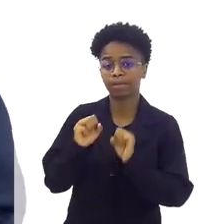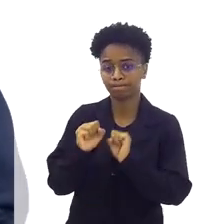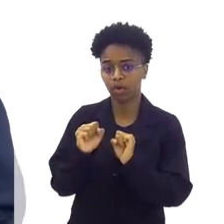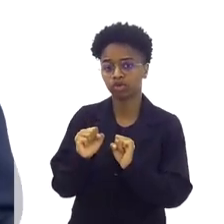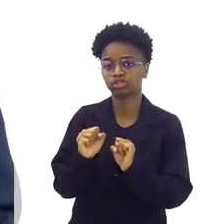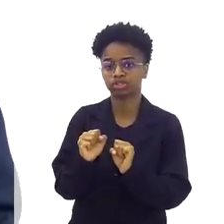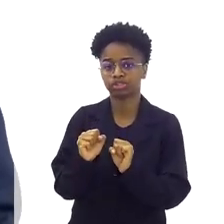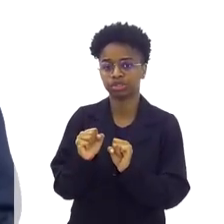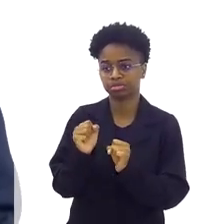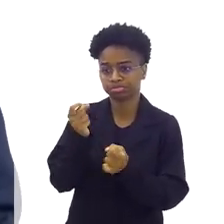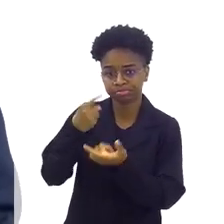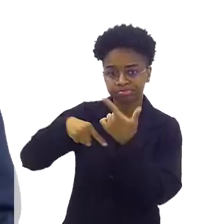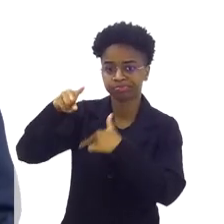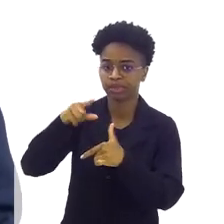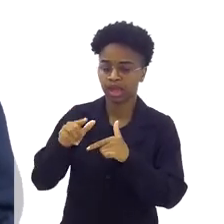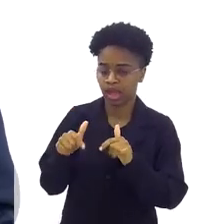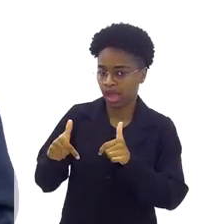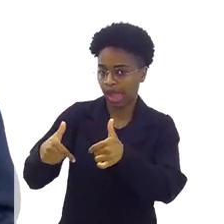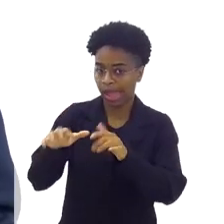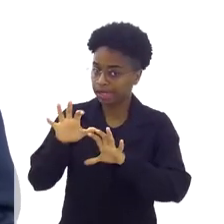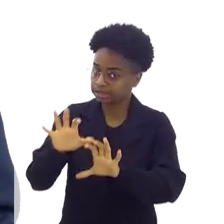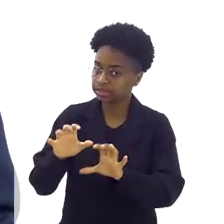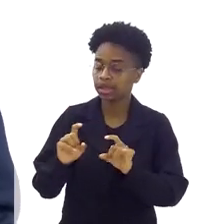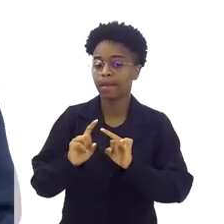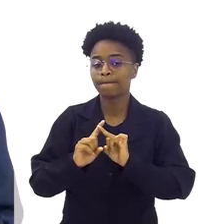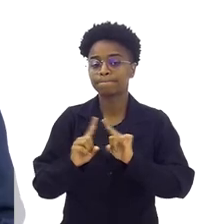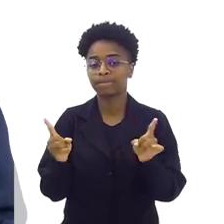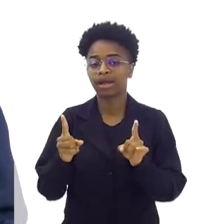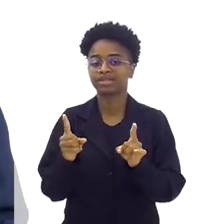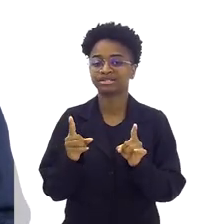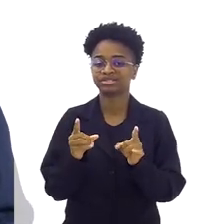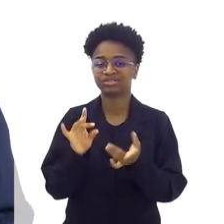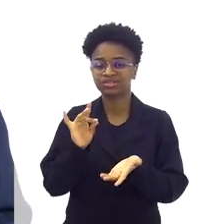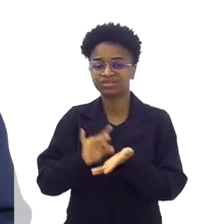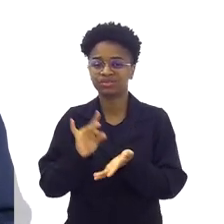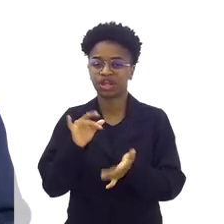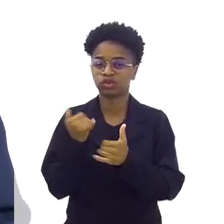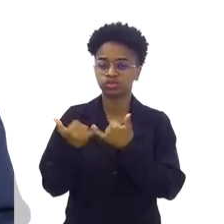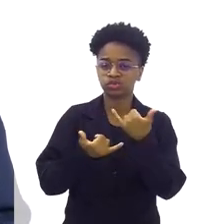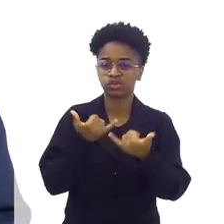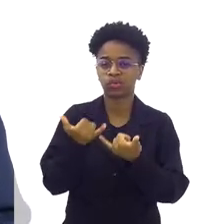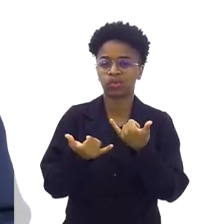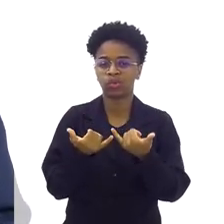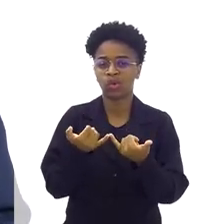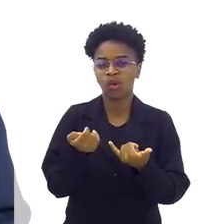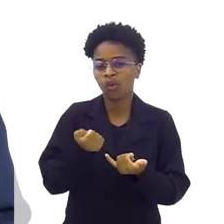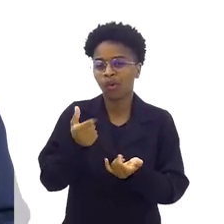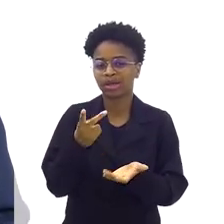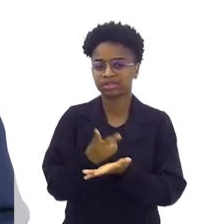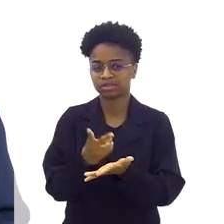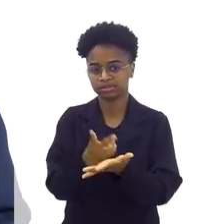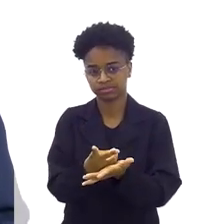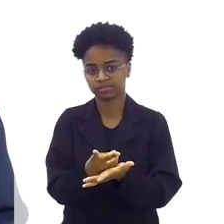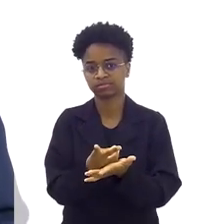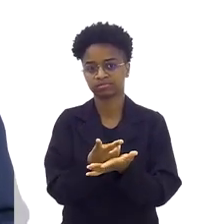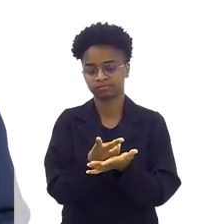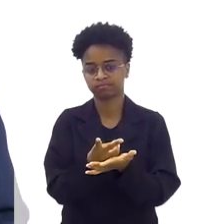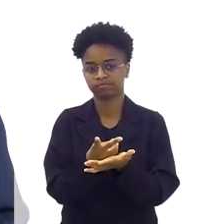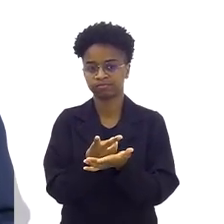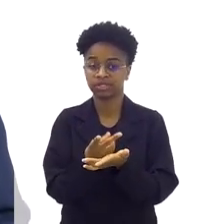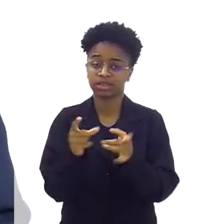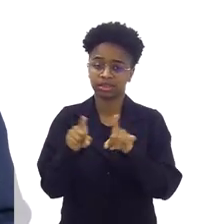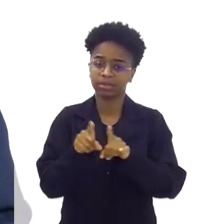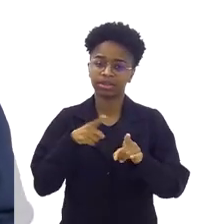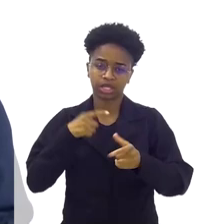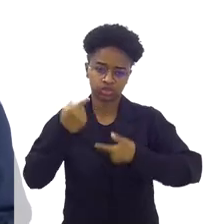também pode evoluir para esse tipo de coisa, porque, no final das contas, o jogo, ele quase sempre, e essa é